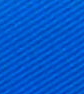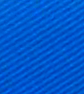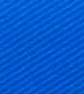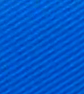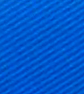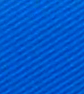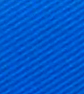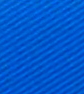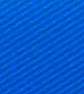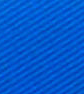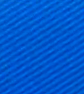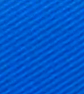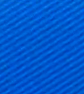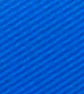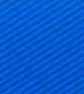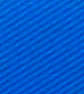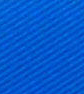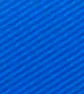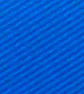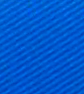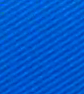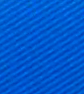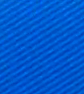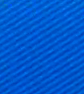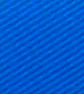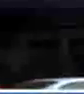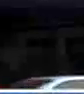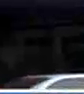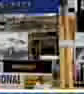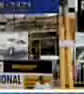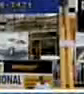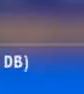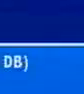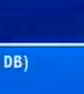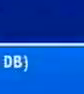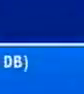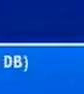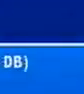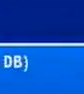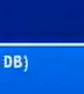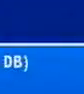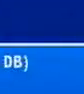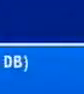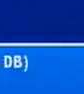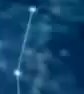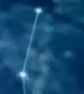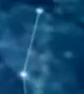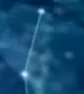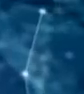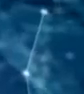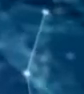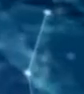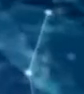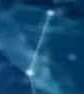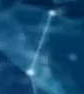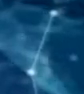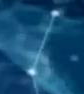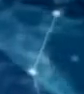à vista, R$550. No débito ou no dinheiro. Duas lojas, Cachoeirinha e Parque 10.